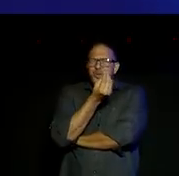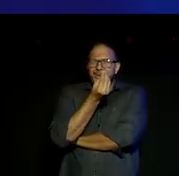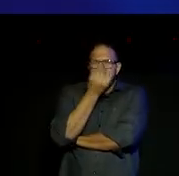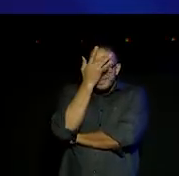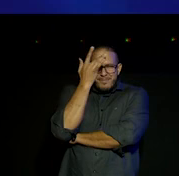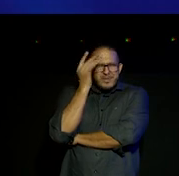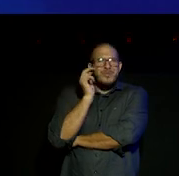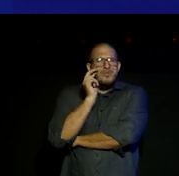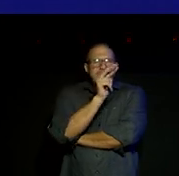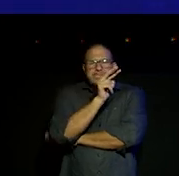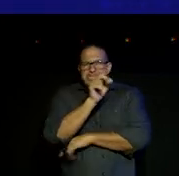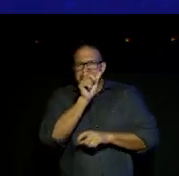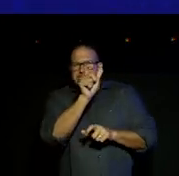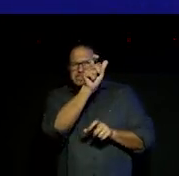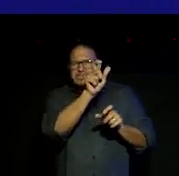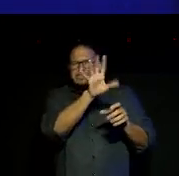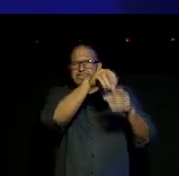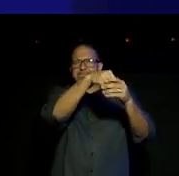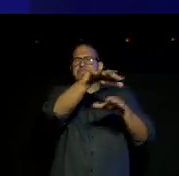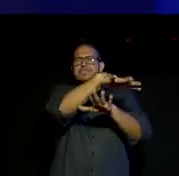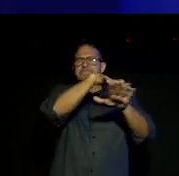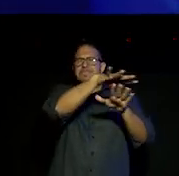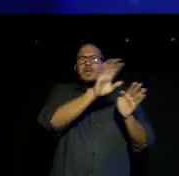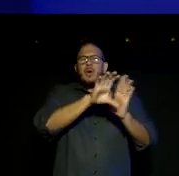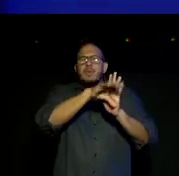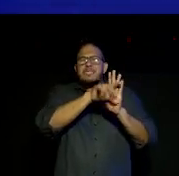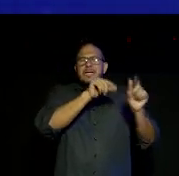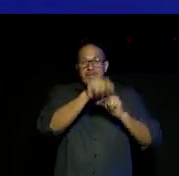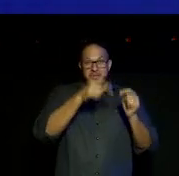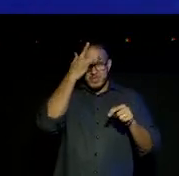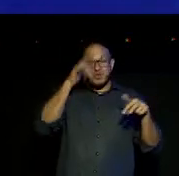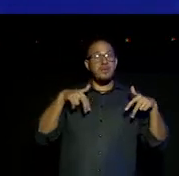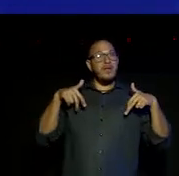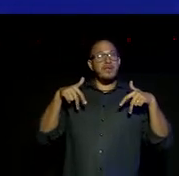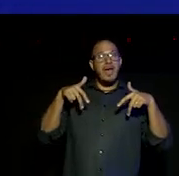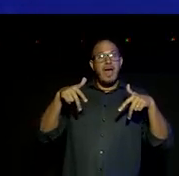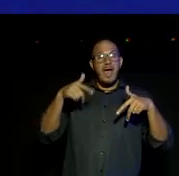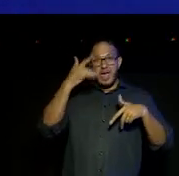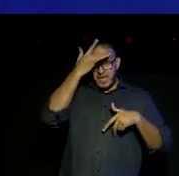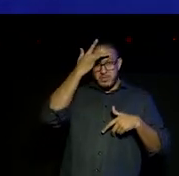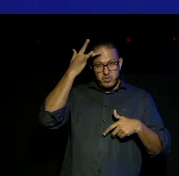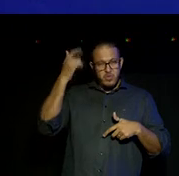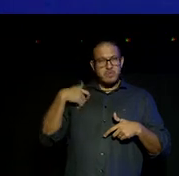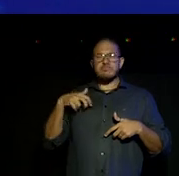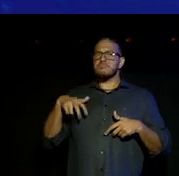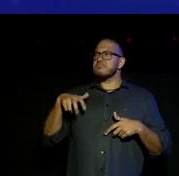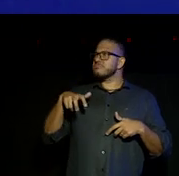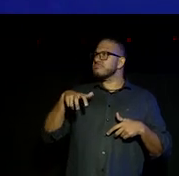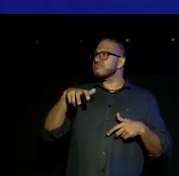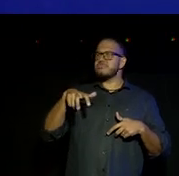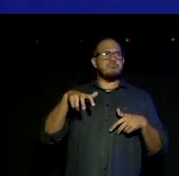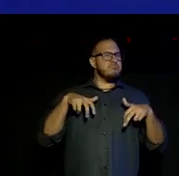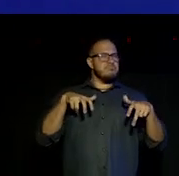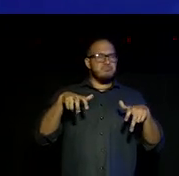o conceito desse negócio? Eu achei mais engraçado que as pessoas que estavam andando pelo shopping, até a postura, não tão radical, mas